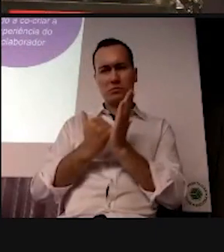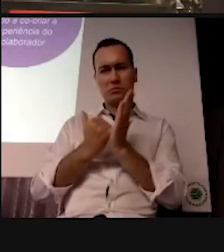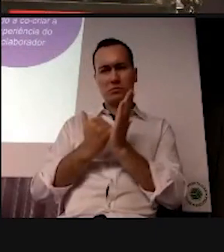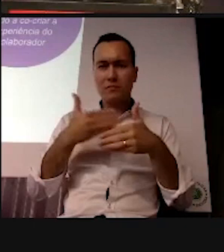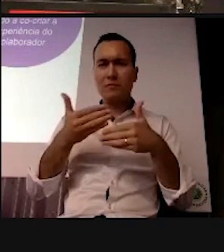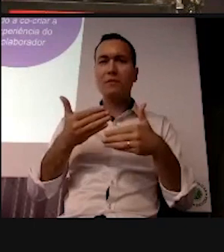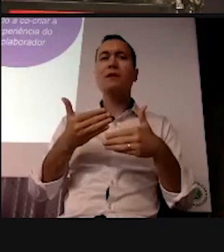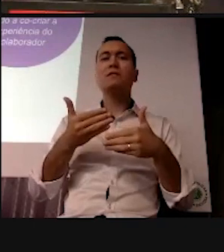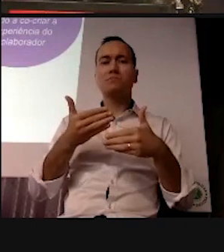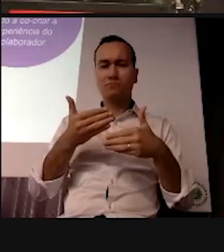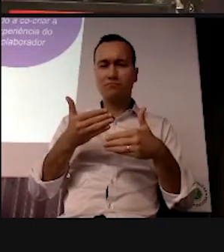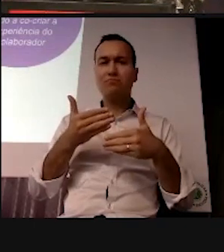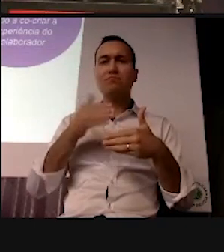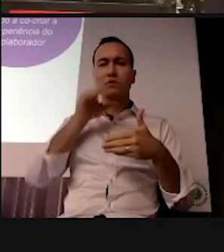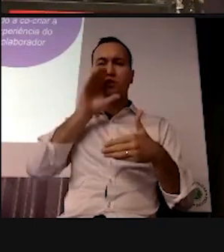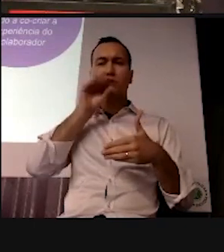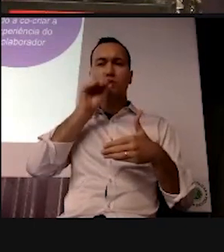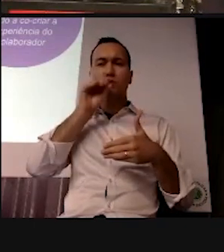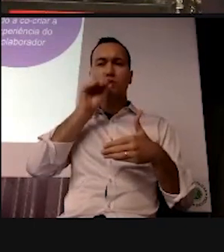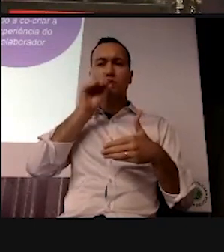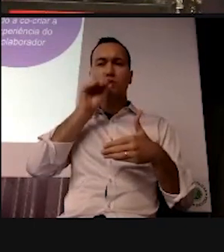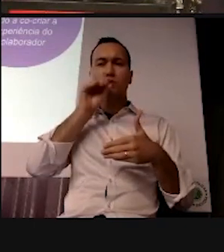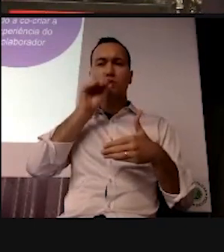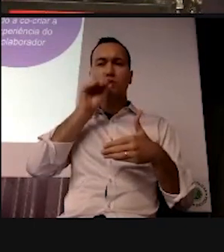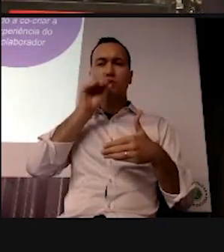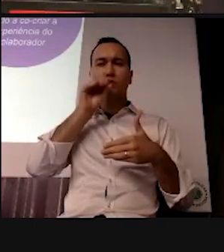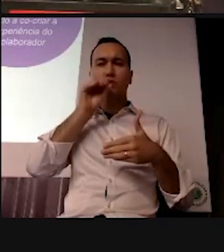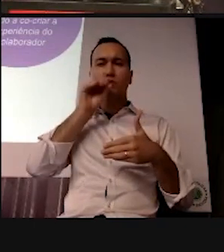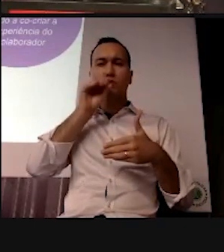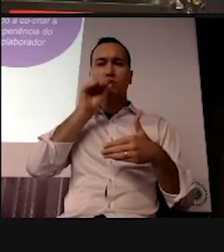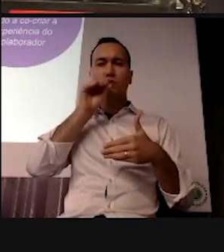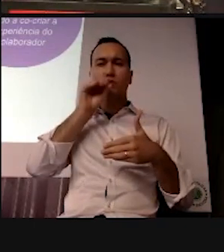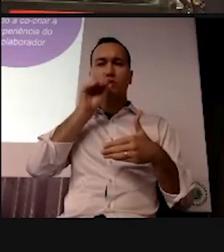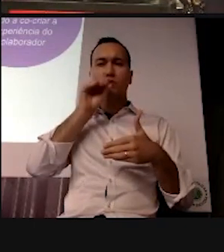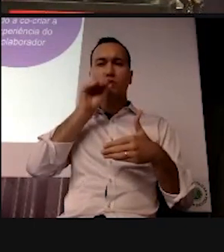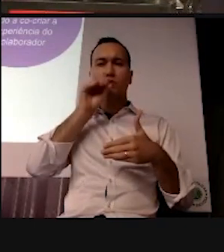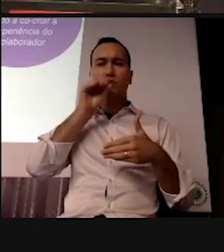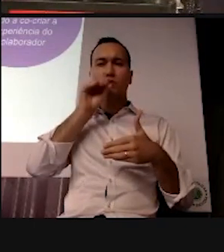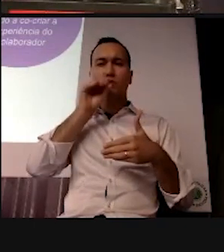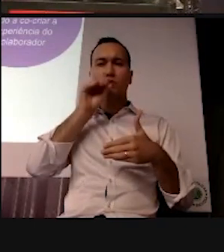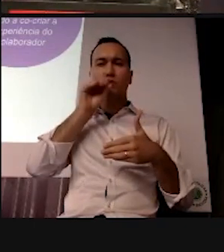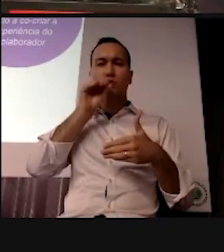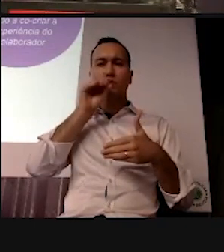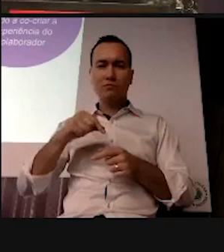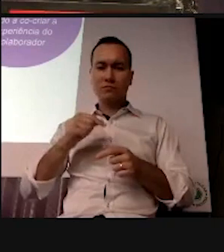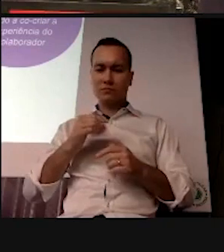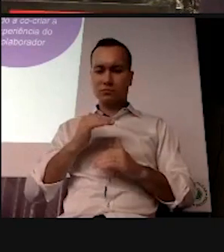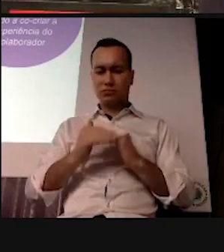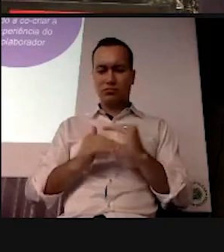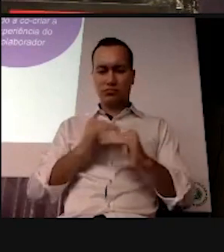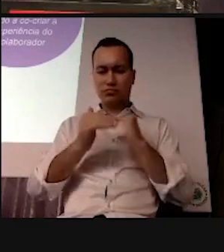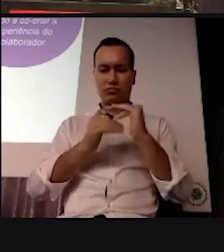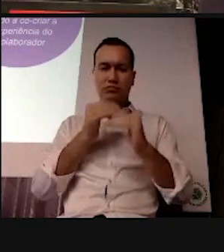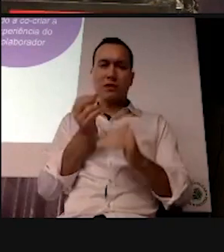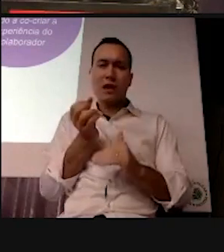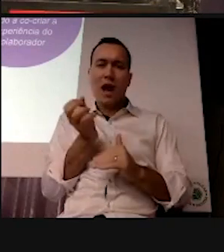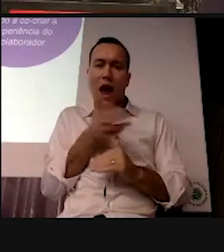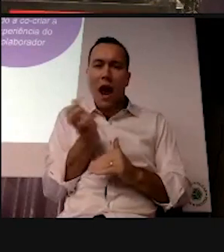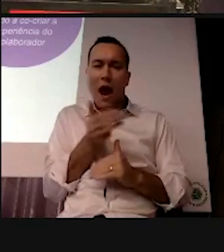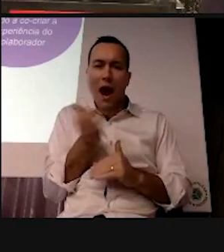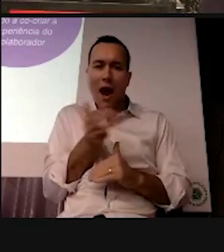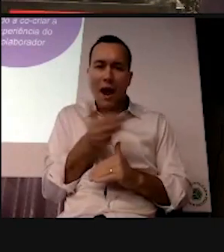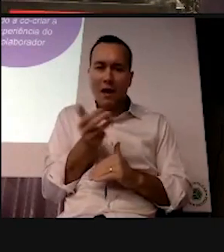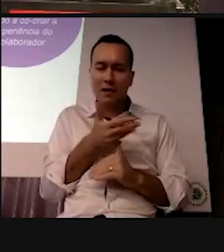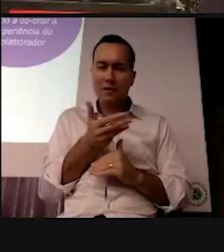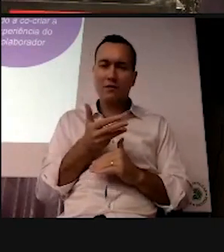né? Como é que a gente pode começar uma jornada ágil no RH? Olhando para a experiência do nosso colaborador, olhando